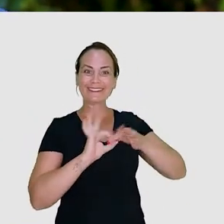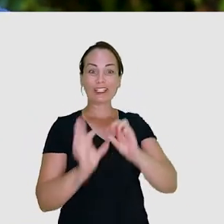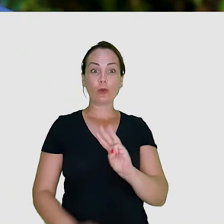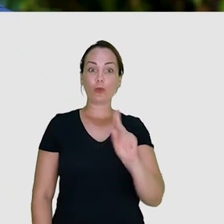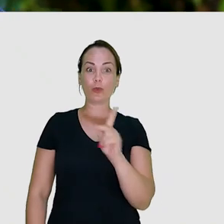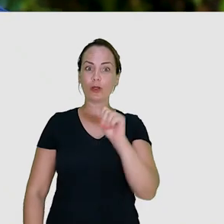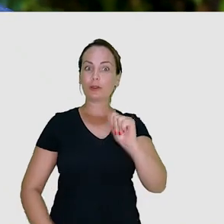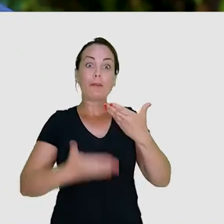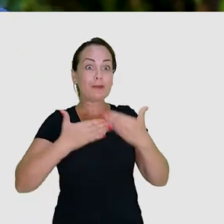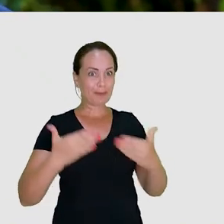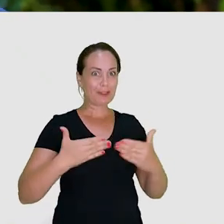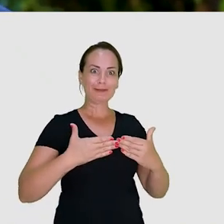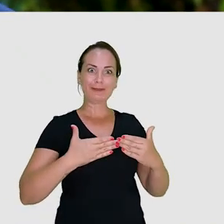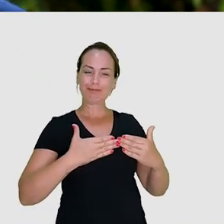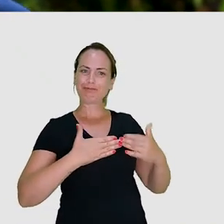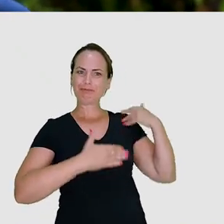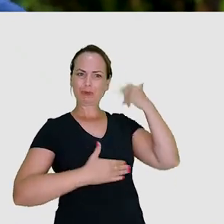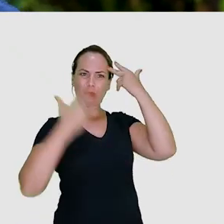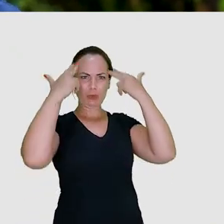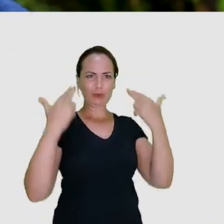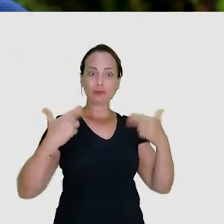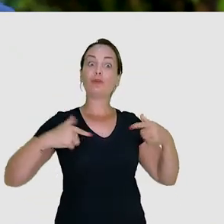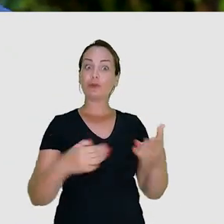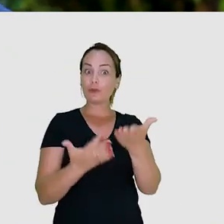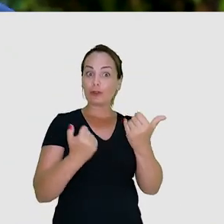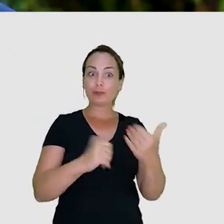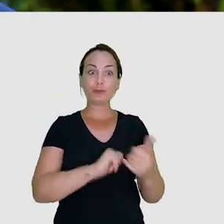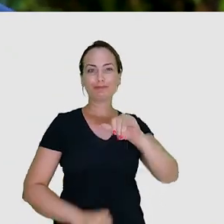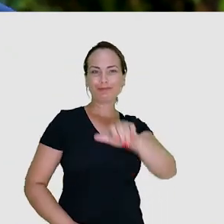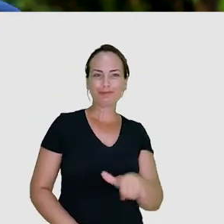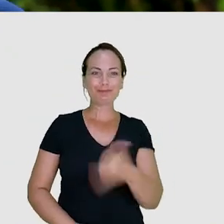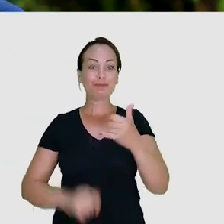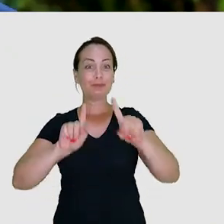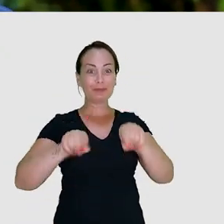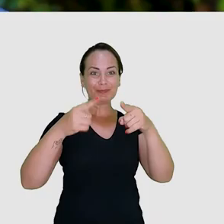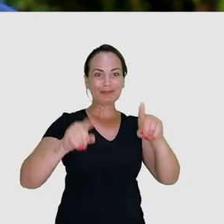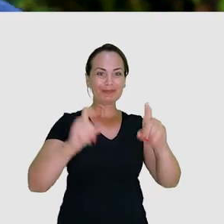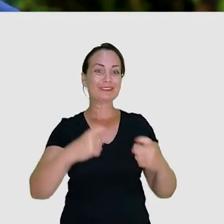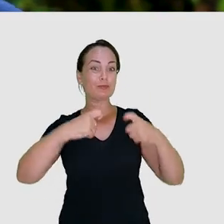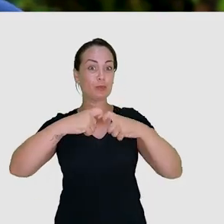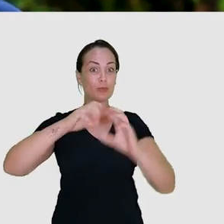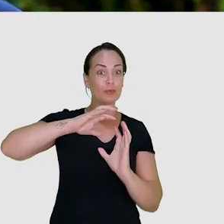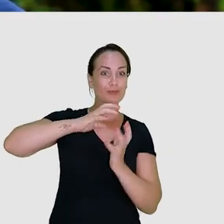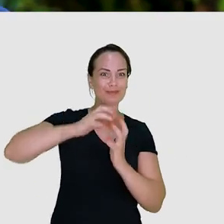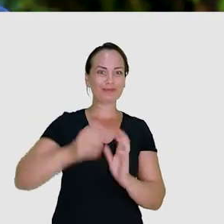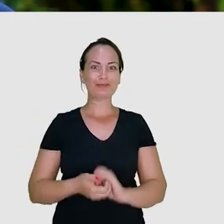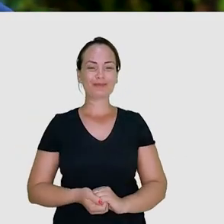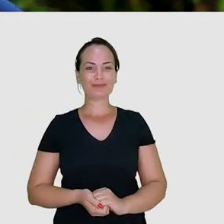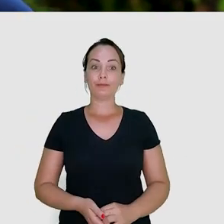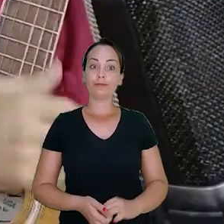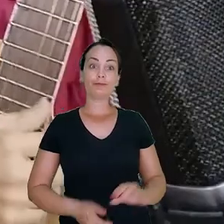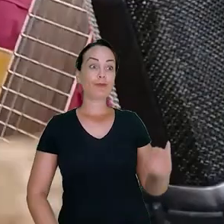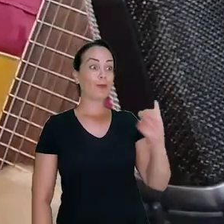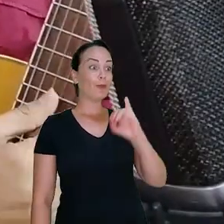compartilhada no canal do Osh. E, para não perder a tradição, vamos curtir também uma música do Bola de Meia. Vai,